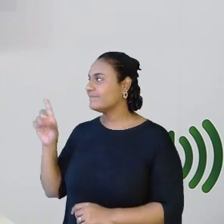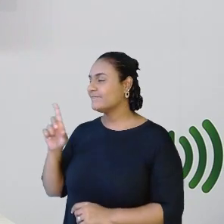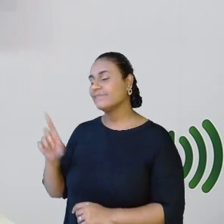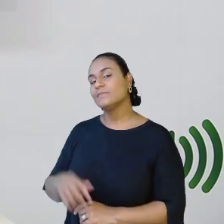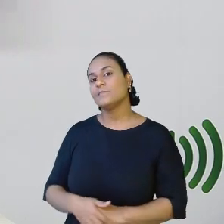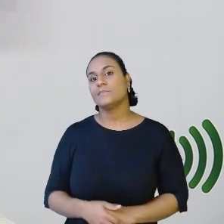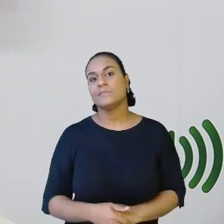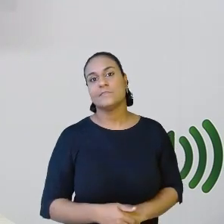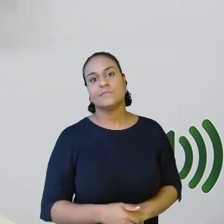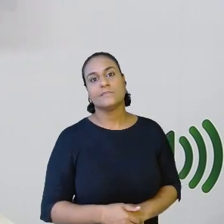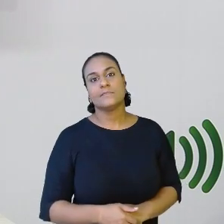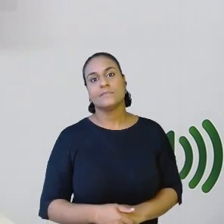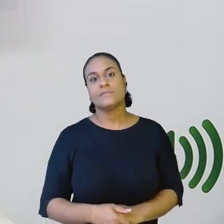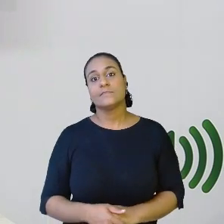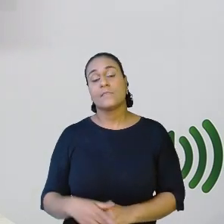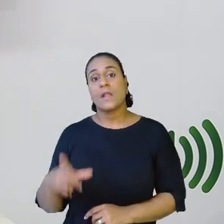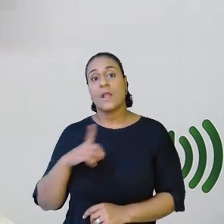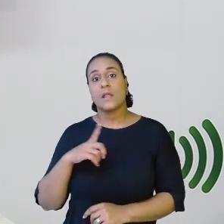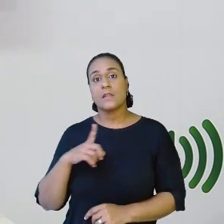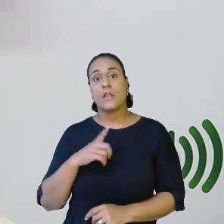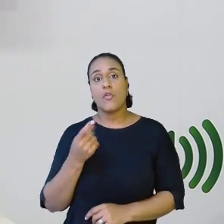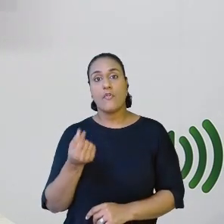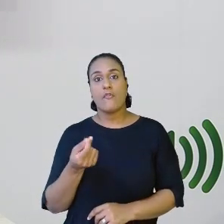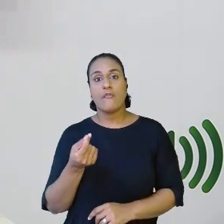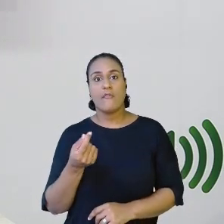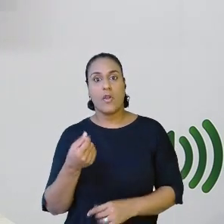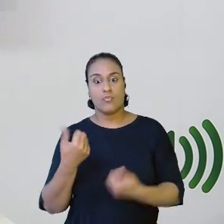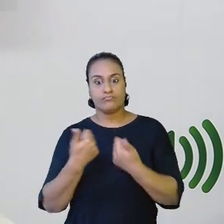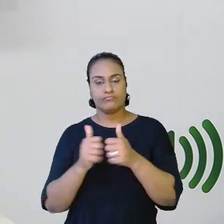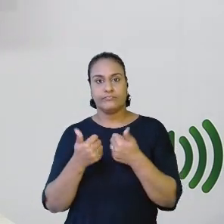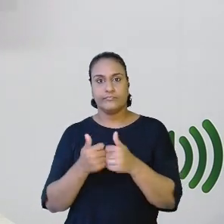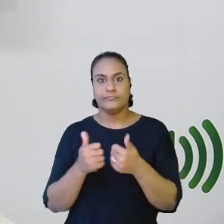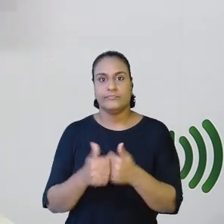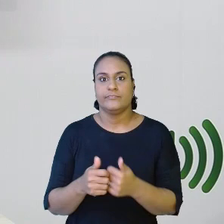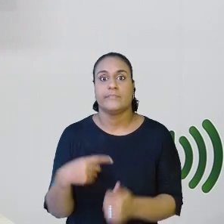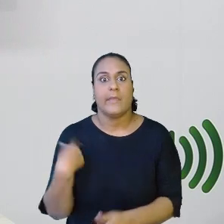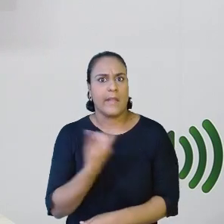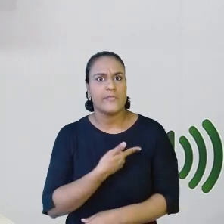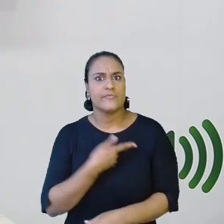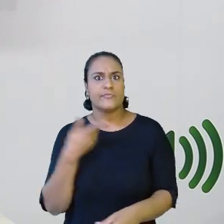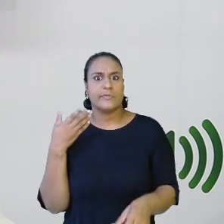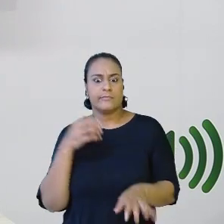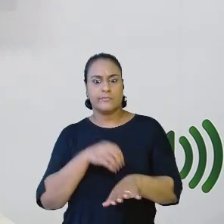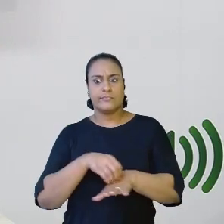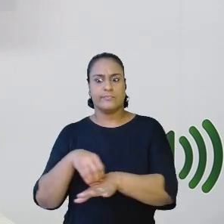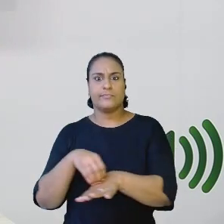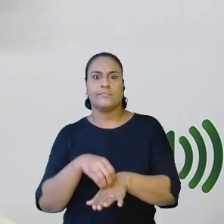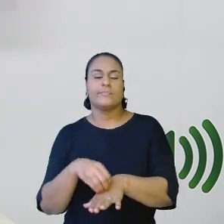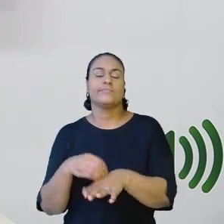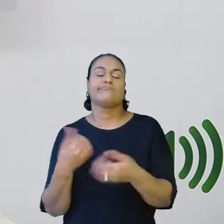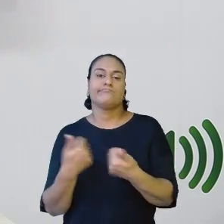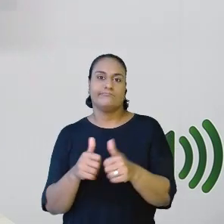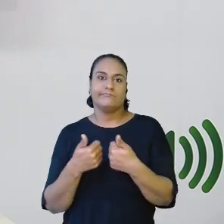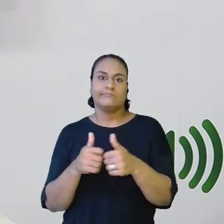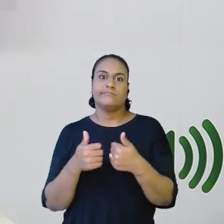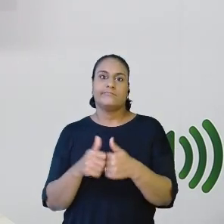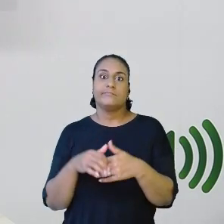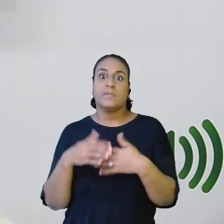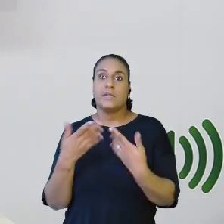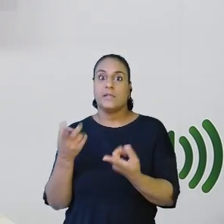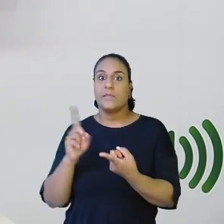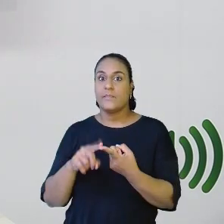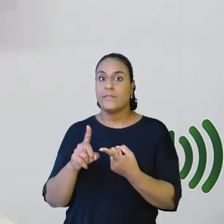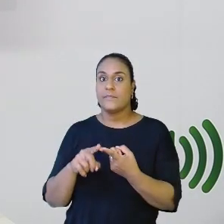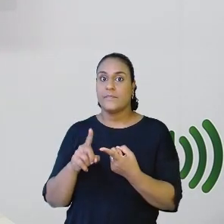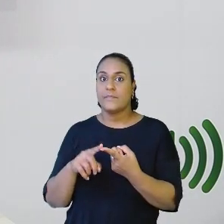Nós temos aí a tarifa do ônibus em Recife. A gente que anda de ônibus sabe muito bem o valor. Então, olha só, a tarifa A é